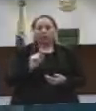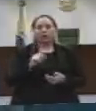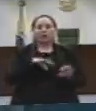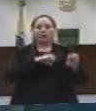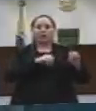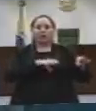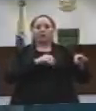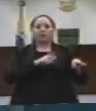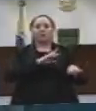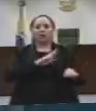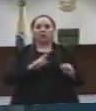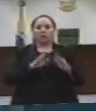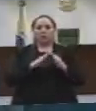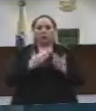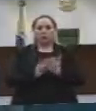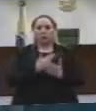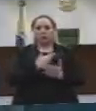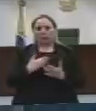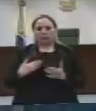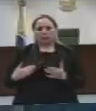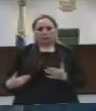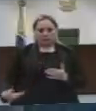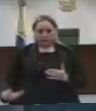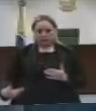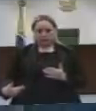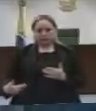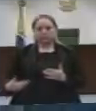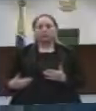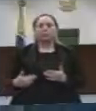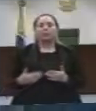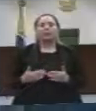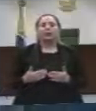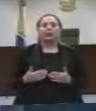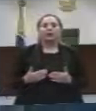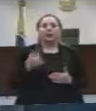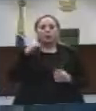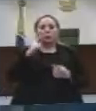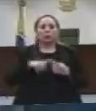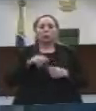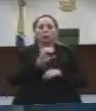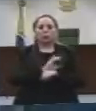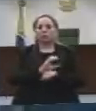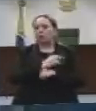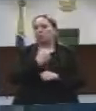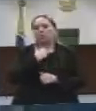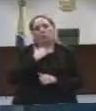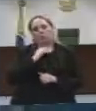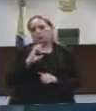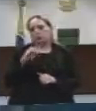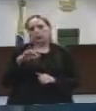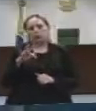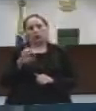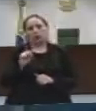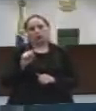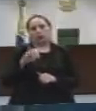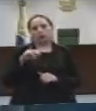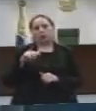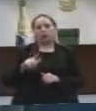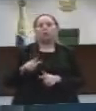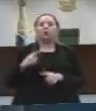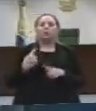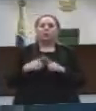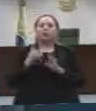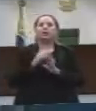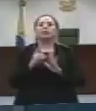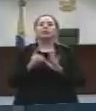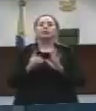públicas A bem da nossa Constituição Federal A bem da religiosa ele não pode ser confessional porque o decreto também neste